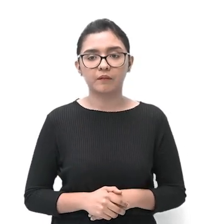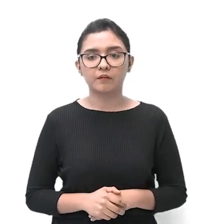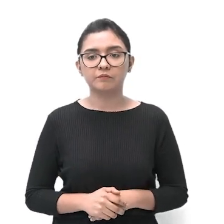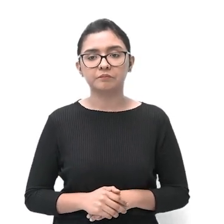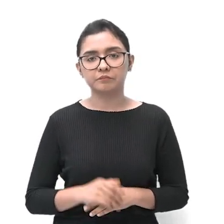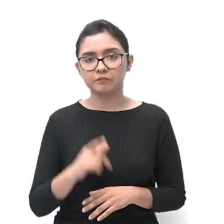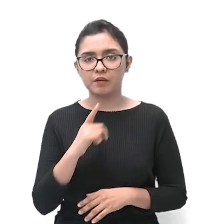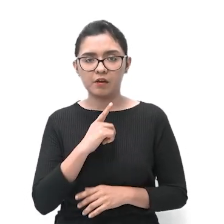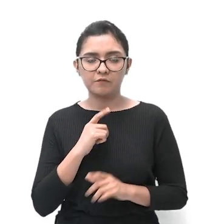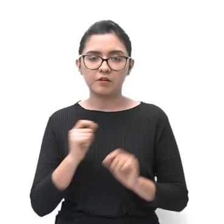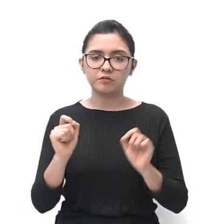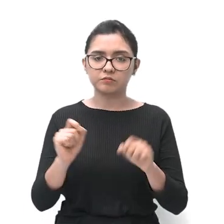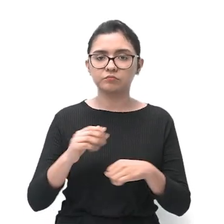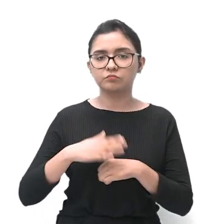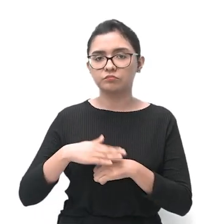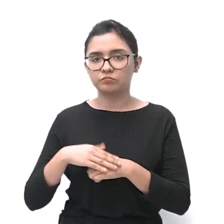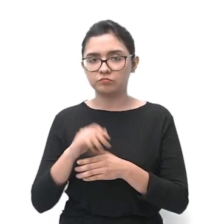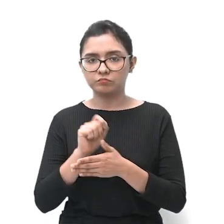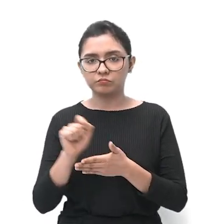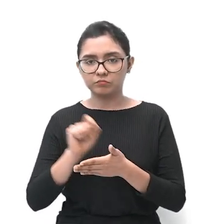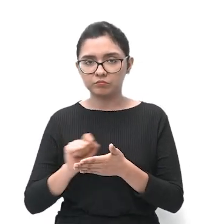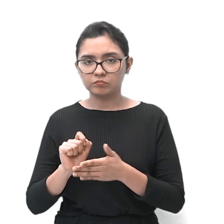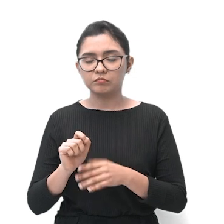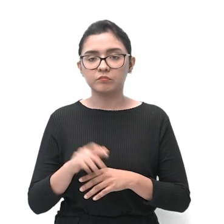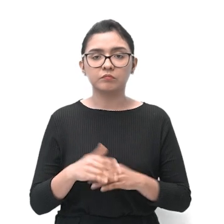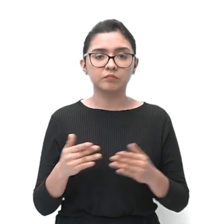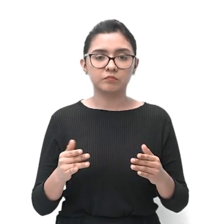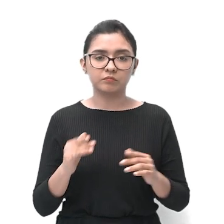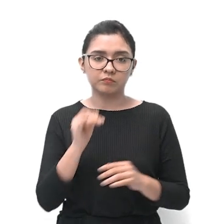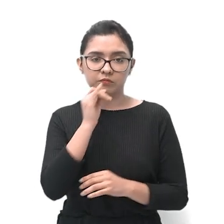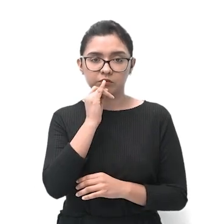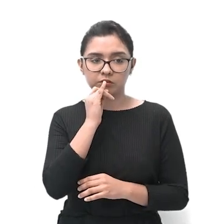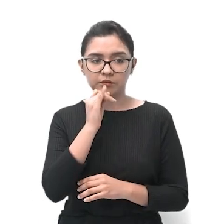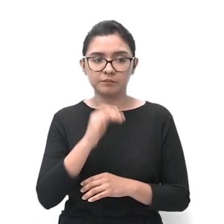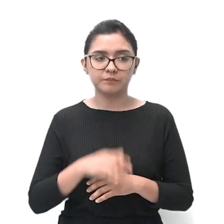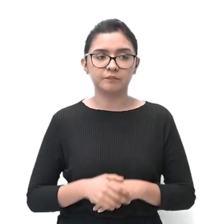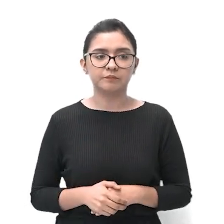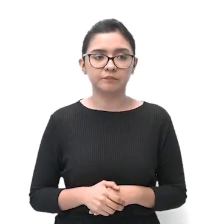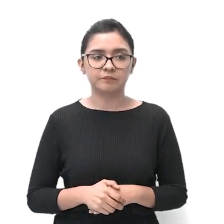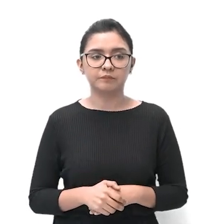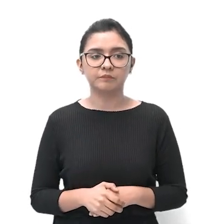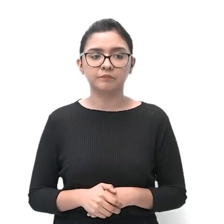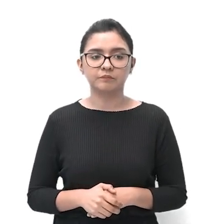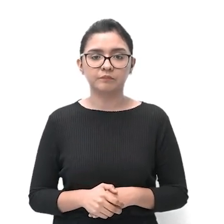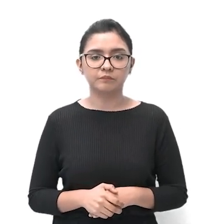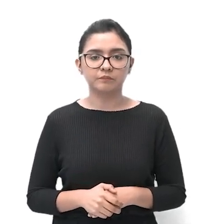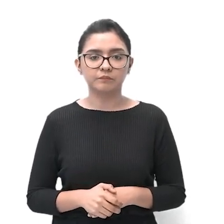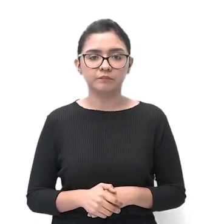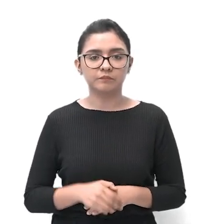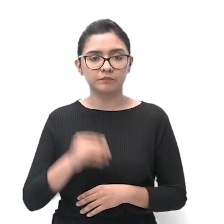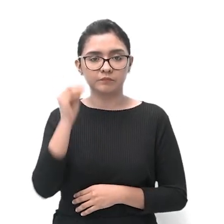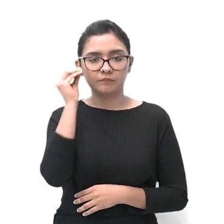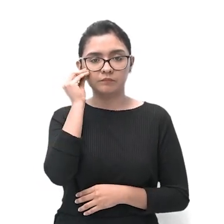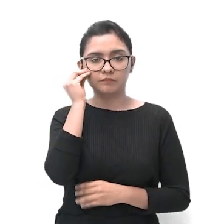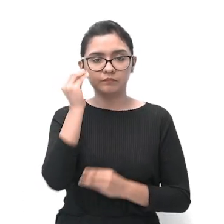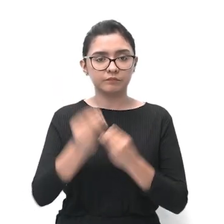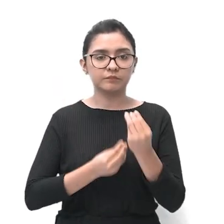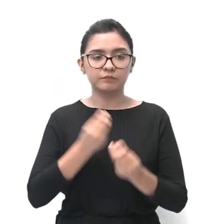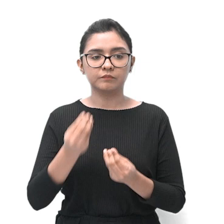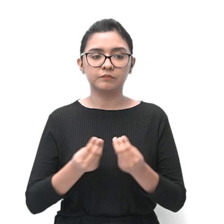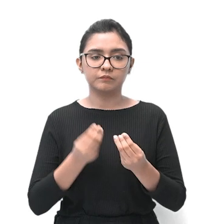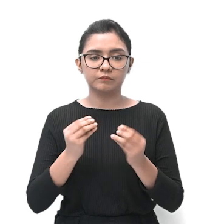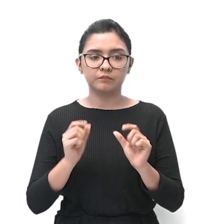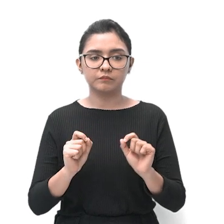isso manualmente, tá? Vamos pegar aqui, né? E ver como podemos fazer